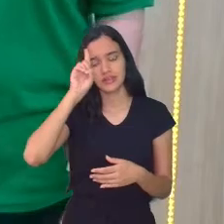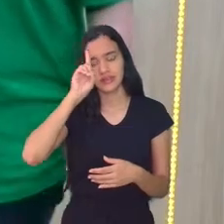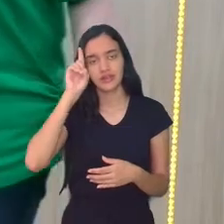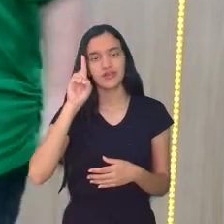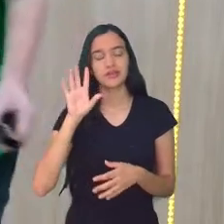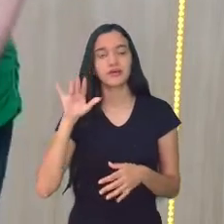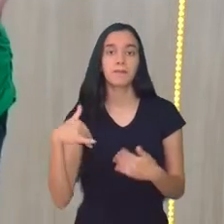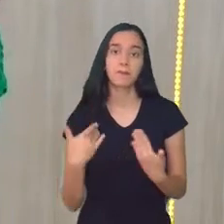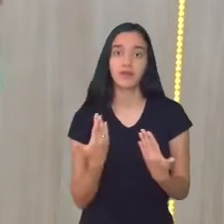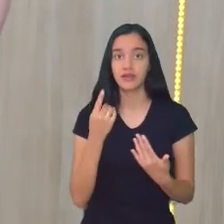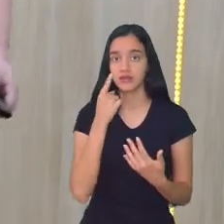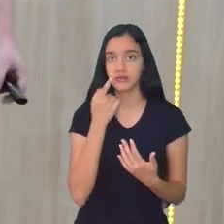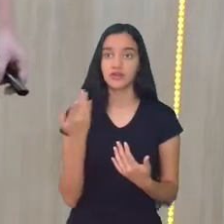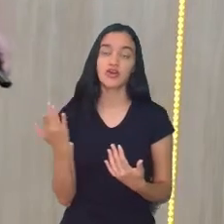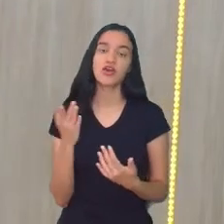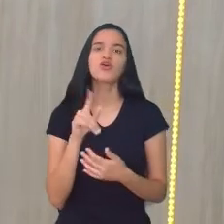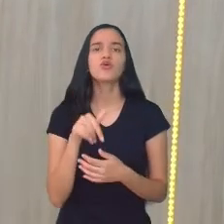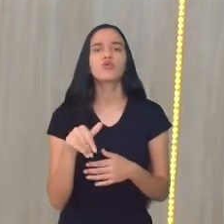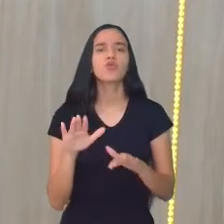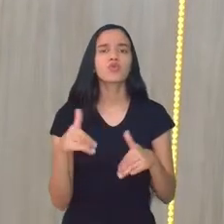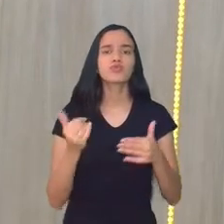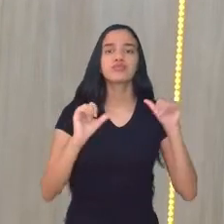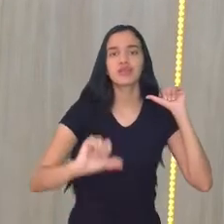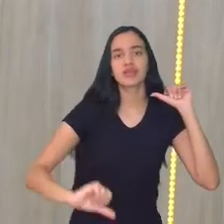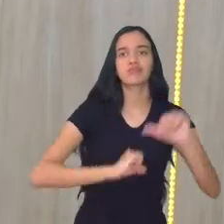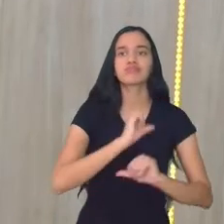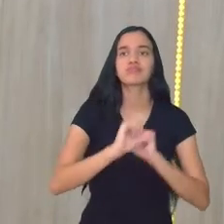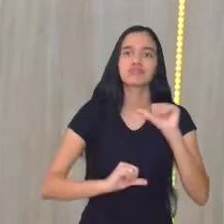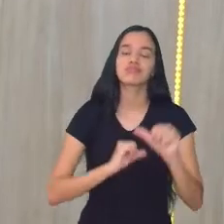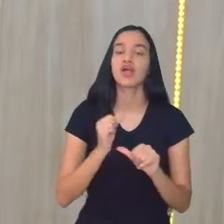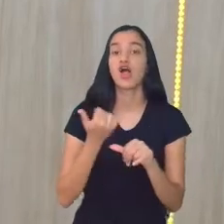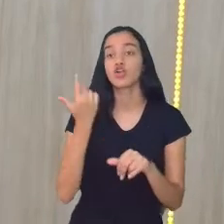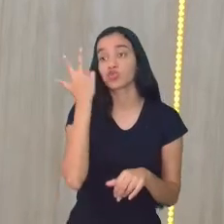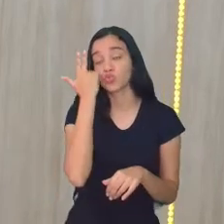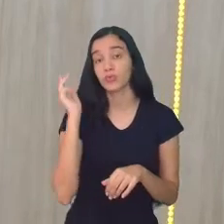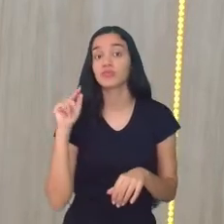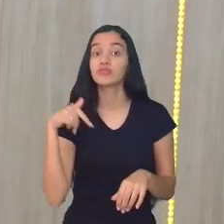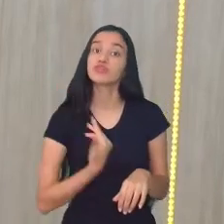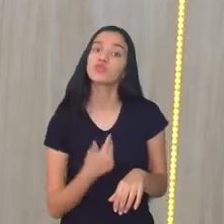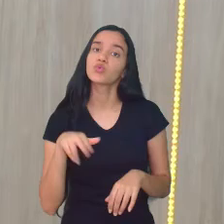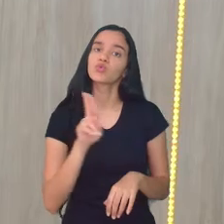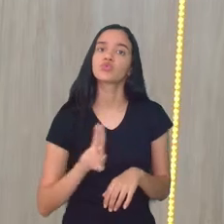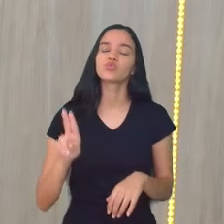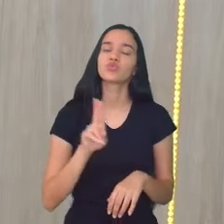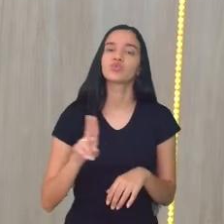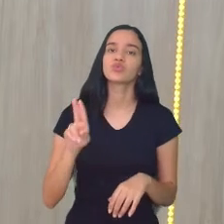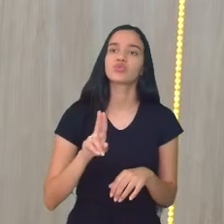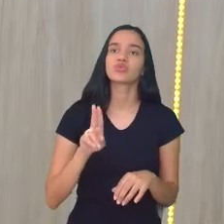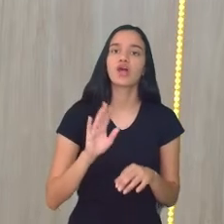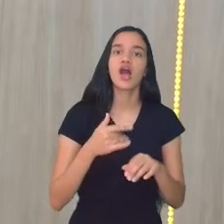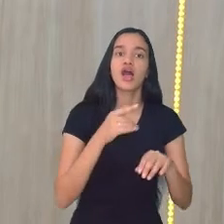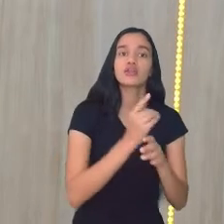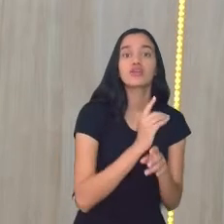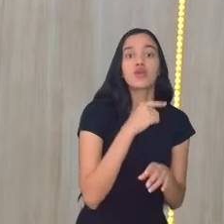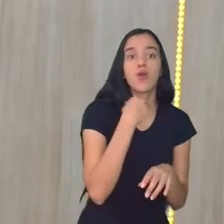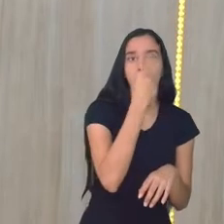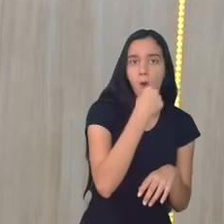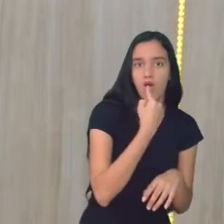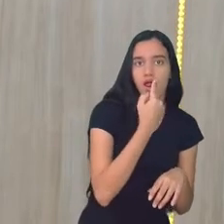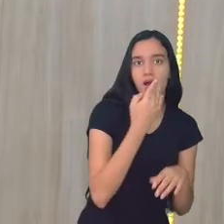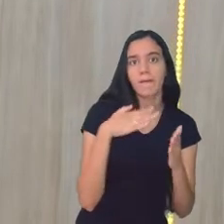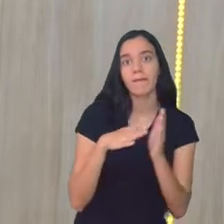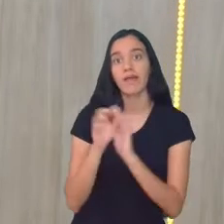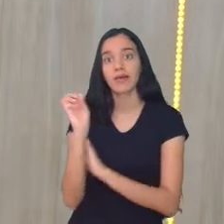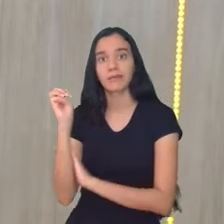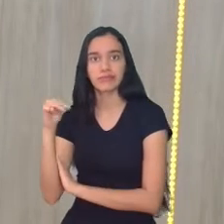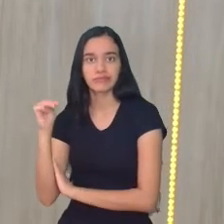dia. Então, quando você faz a transformação, normalmente a gente usa de hora para minuto.